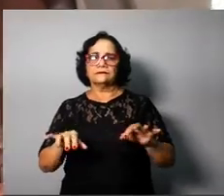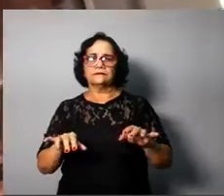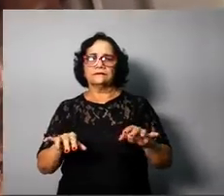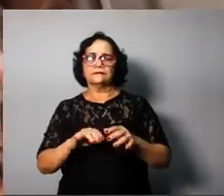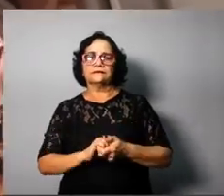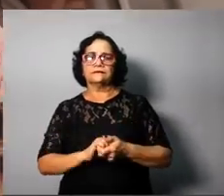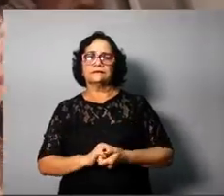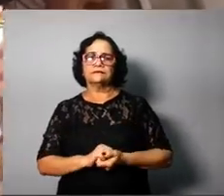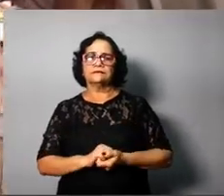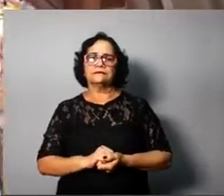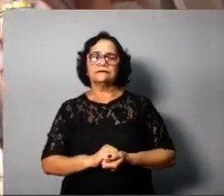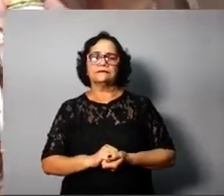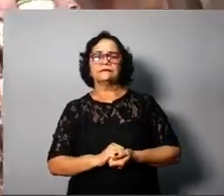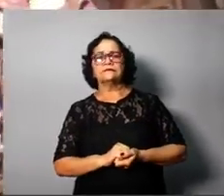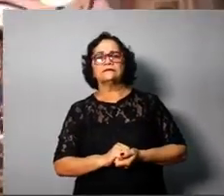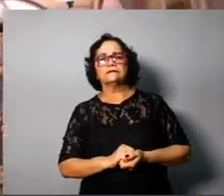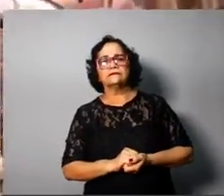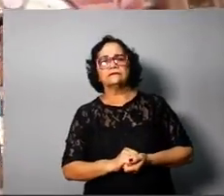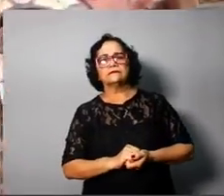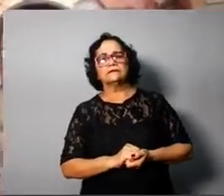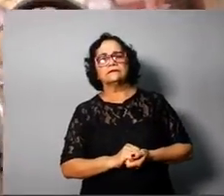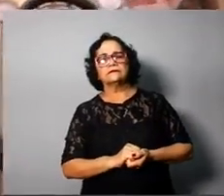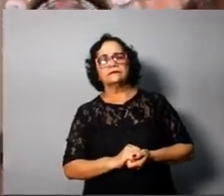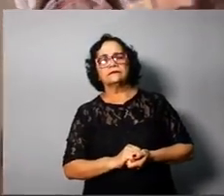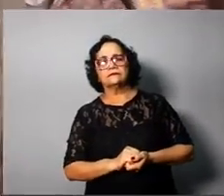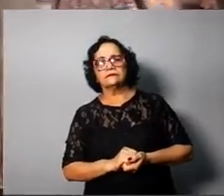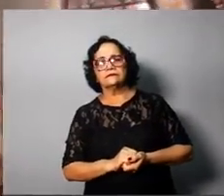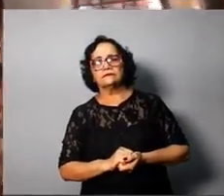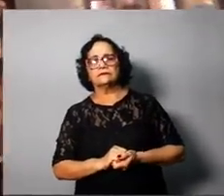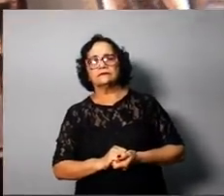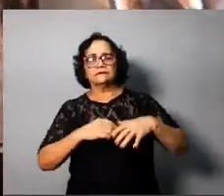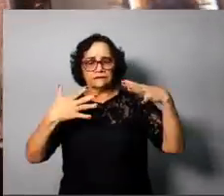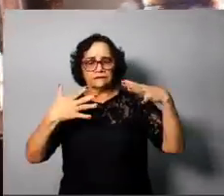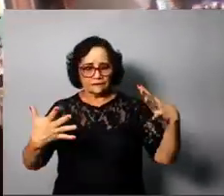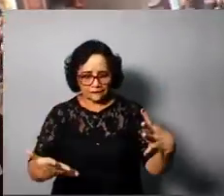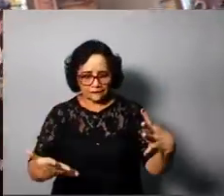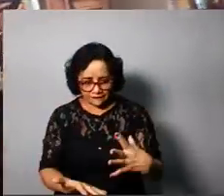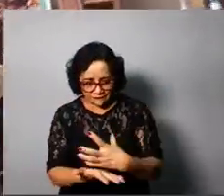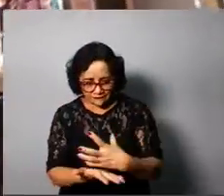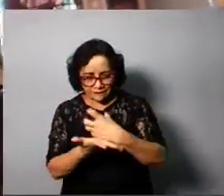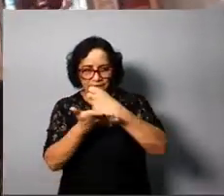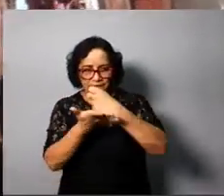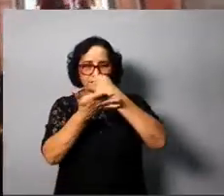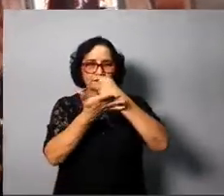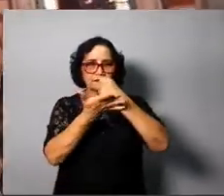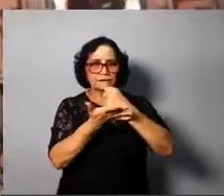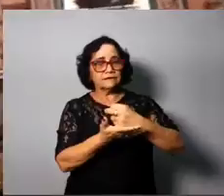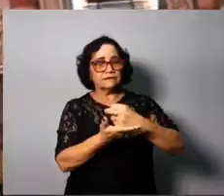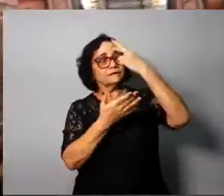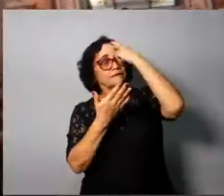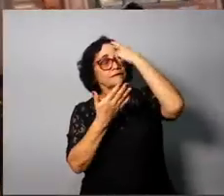O Senhor fez conhecer a